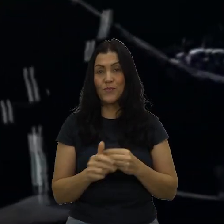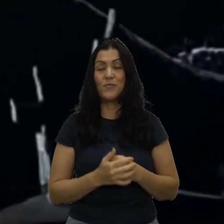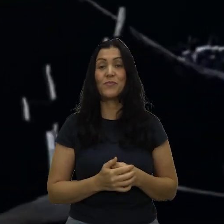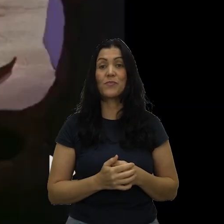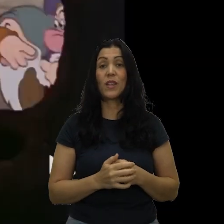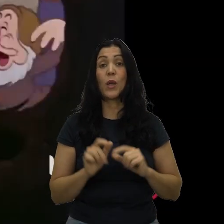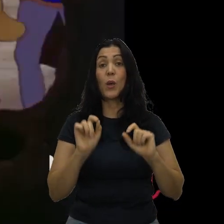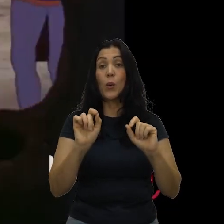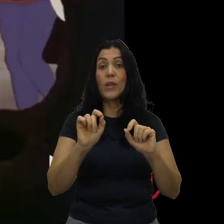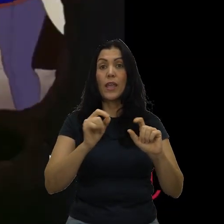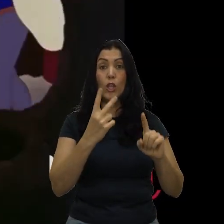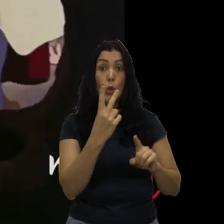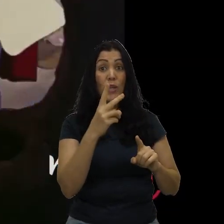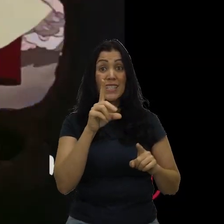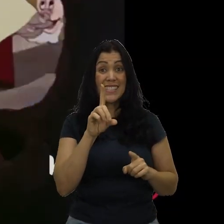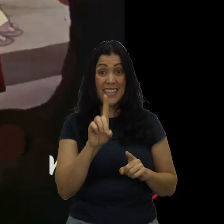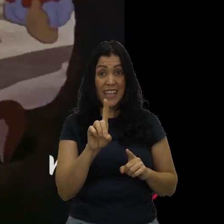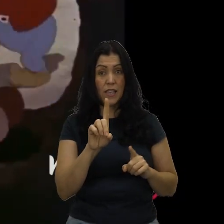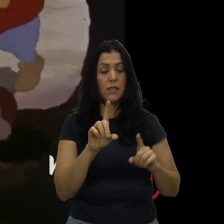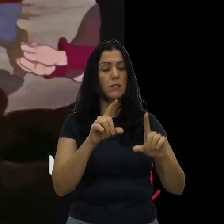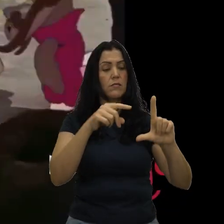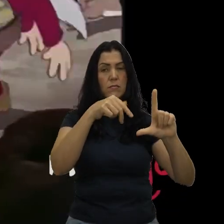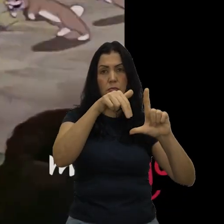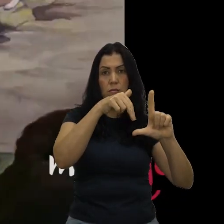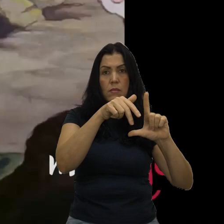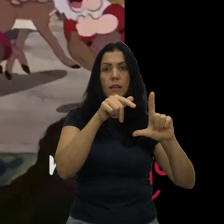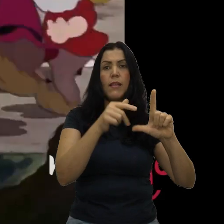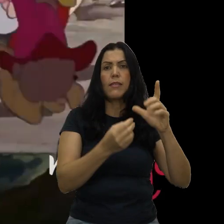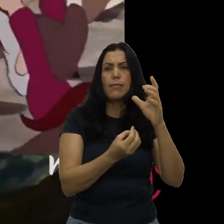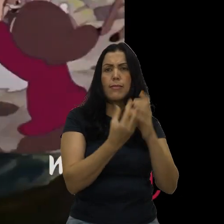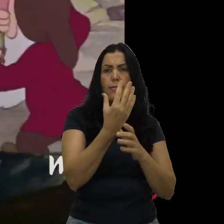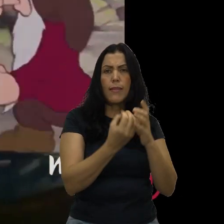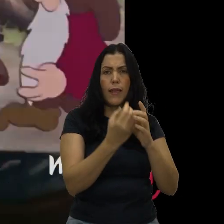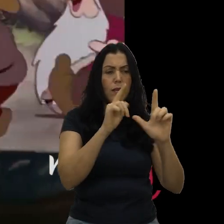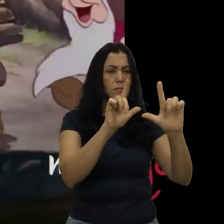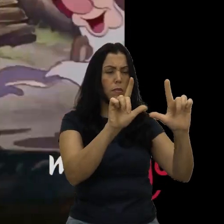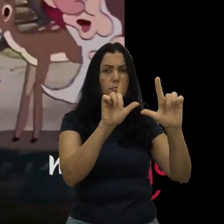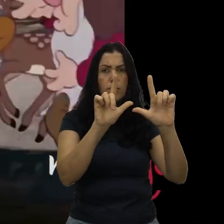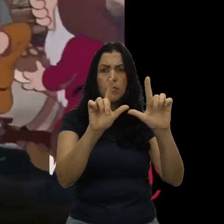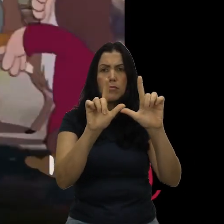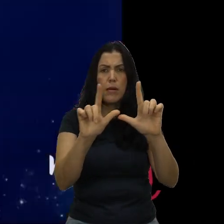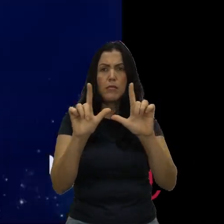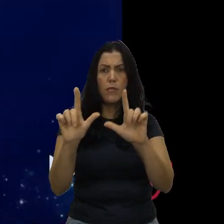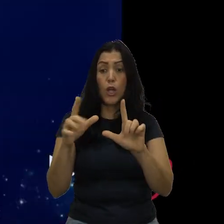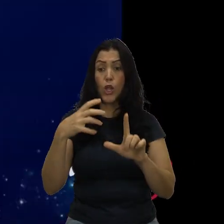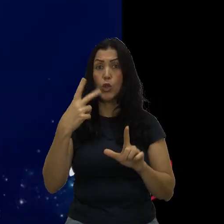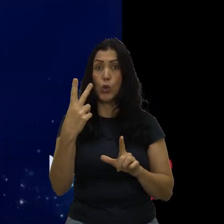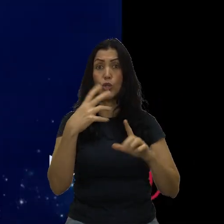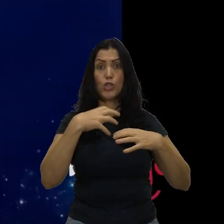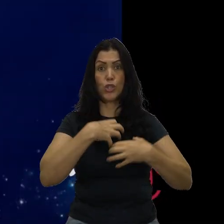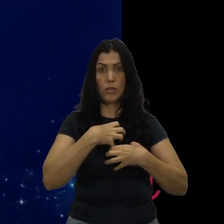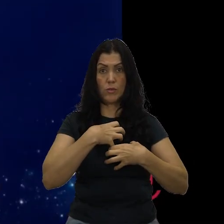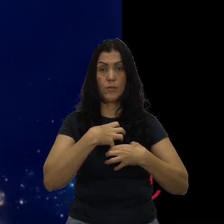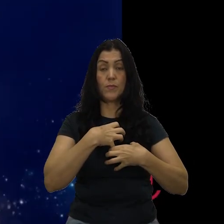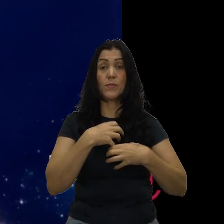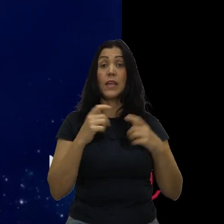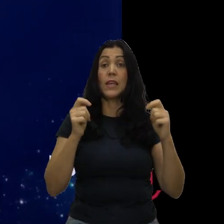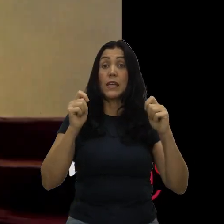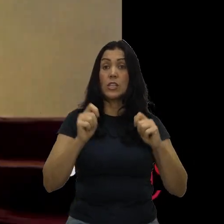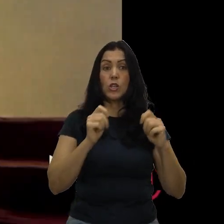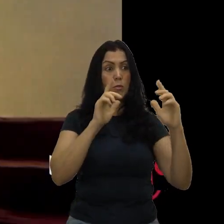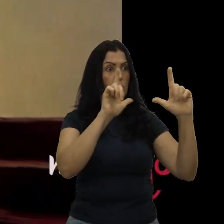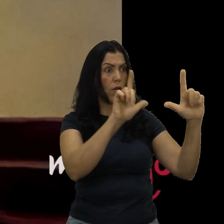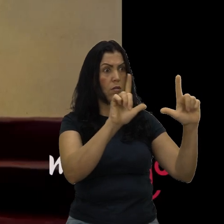motion. A animação 2D é uma técnica que cria uma série de imagens em 2 dimensões e,